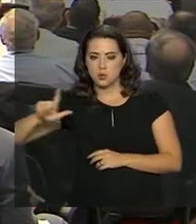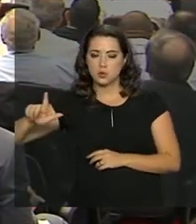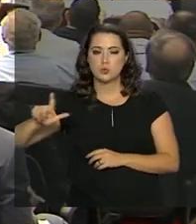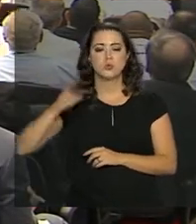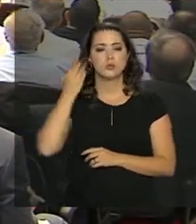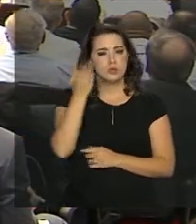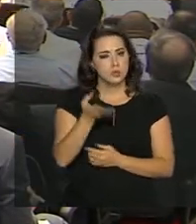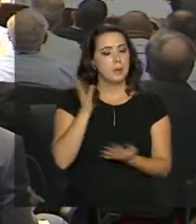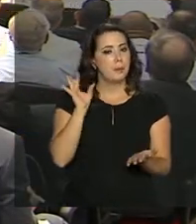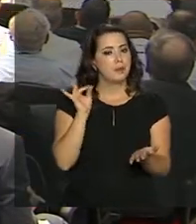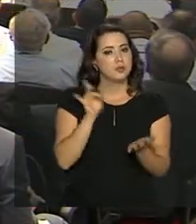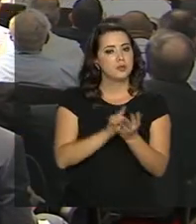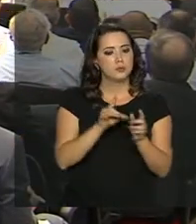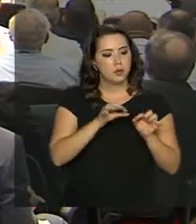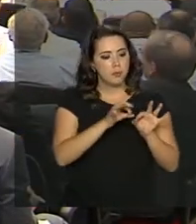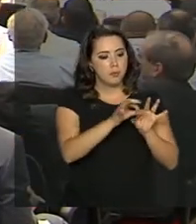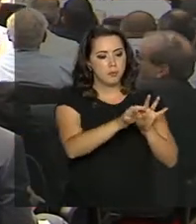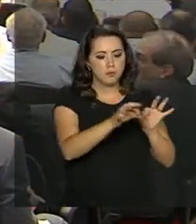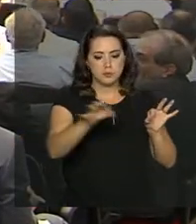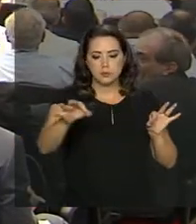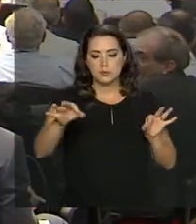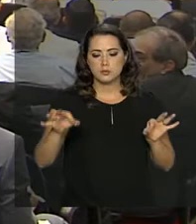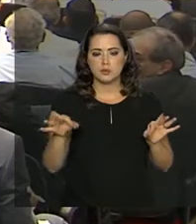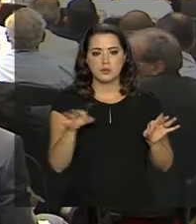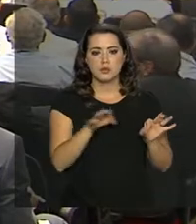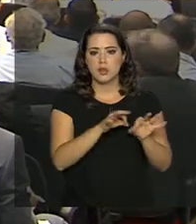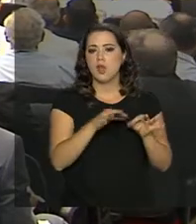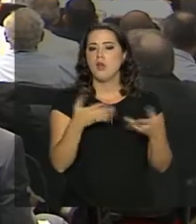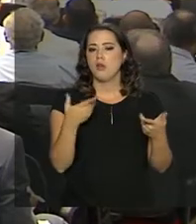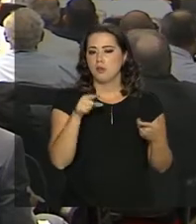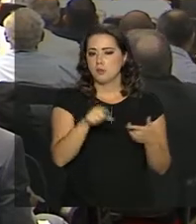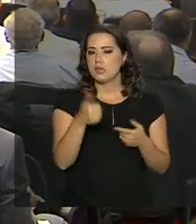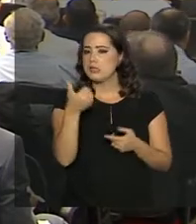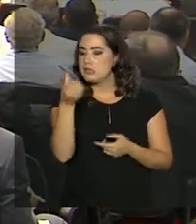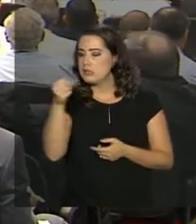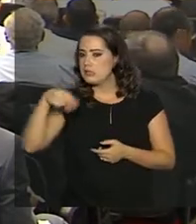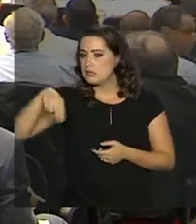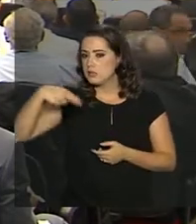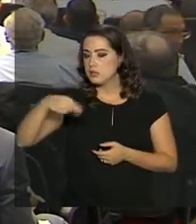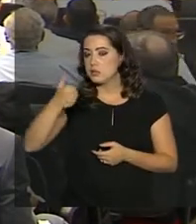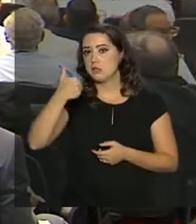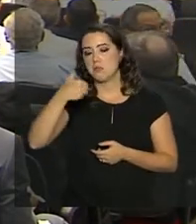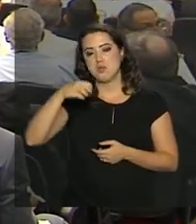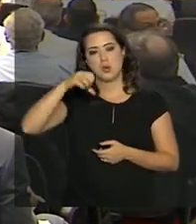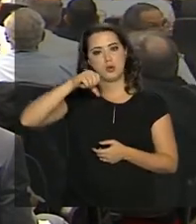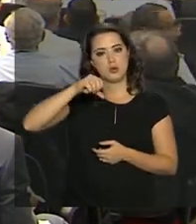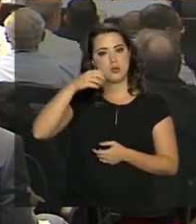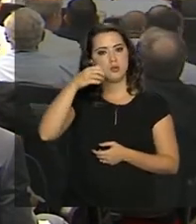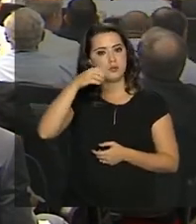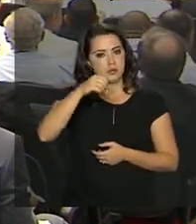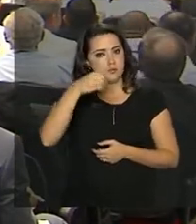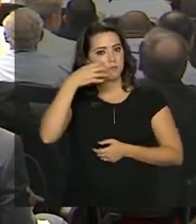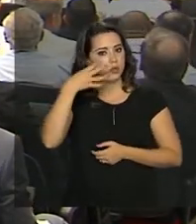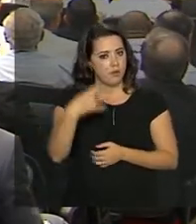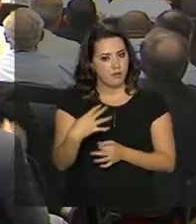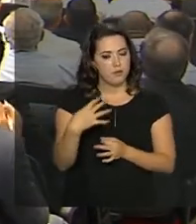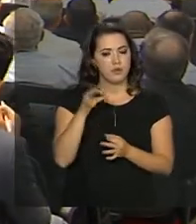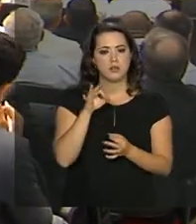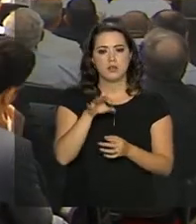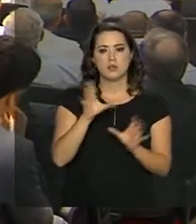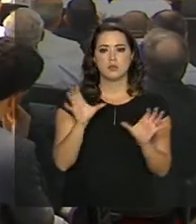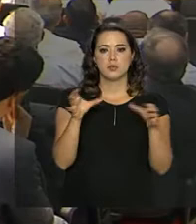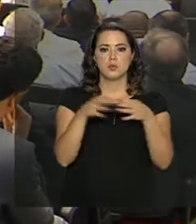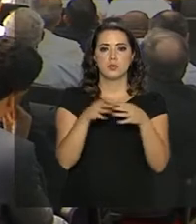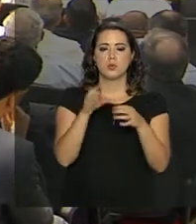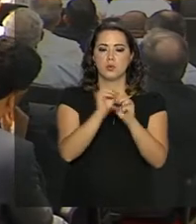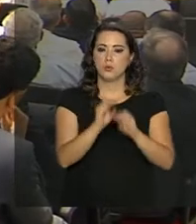território marítimo sob a jurisdição do Brasil, efetuada em 16 de novembro de 1994 pela Convenção